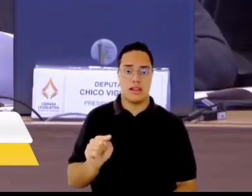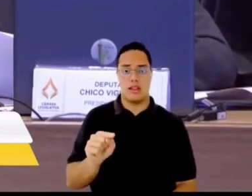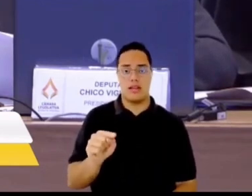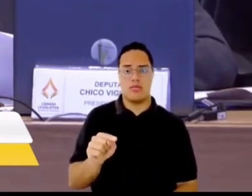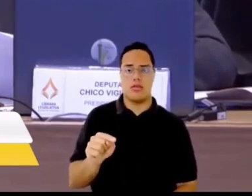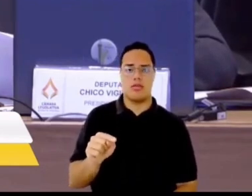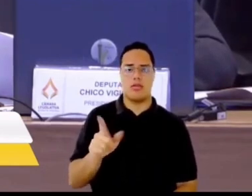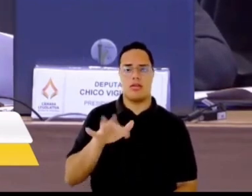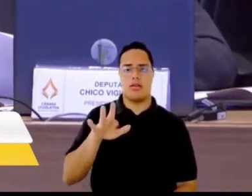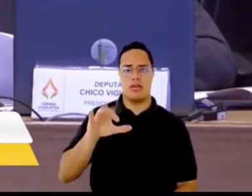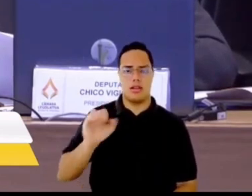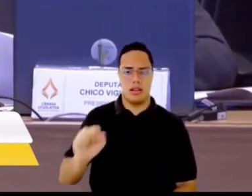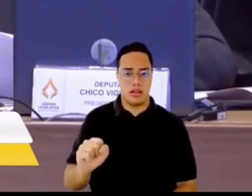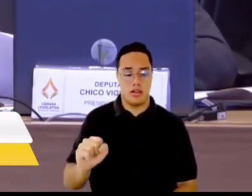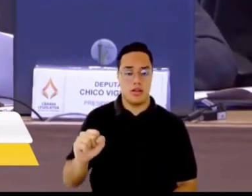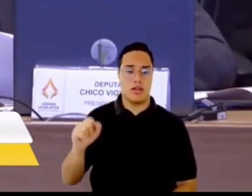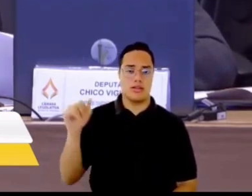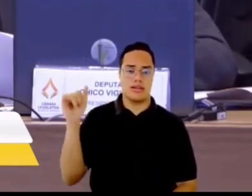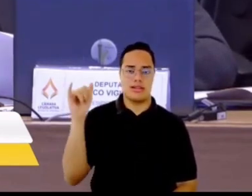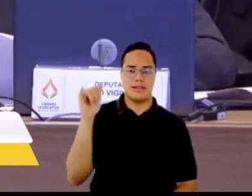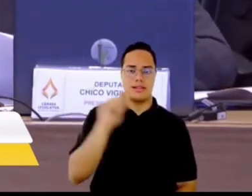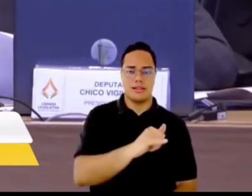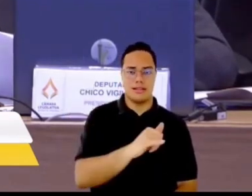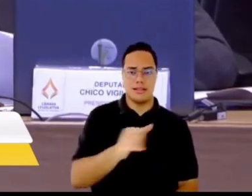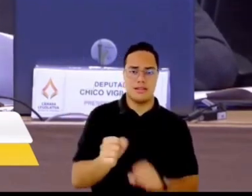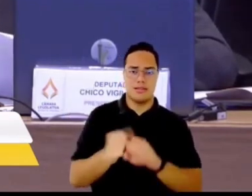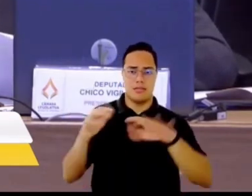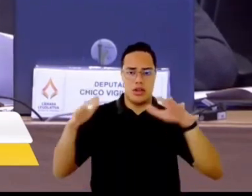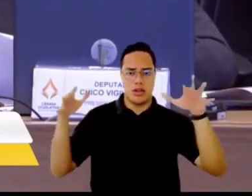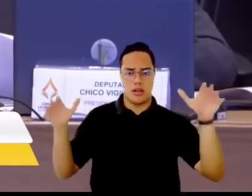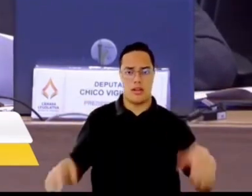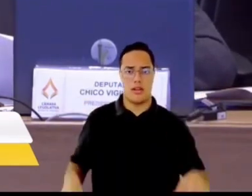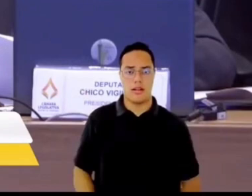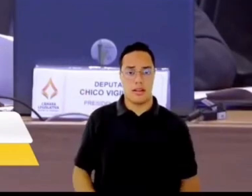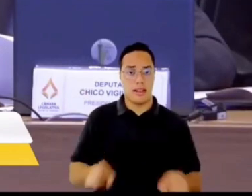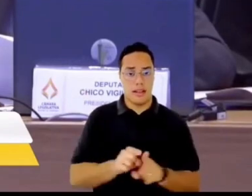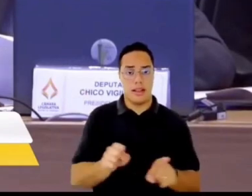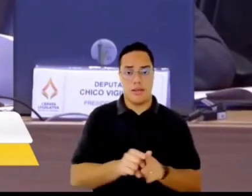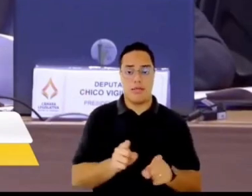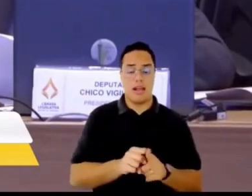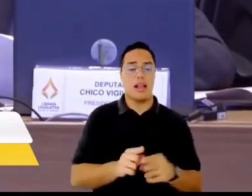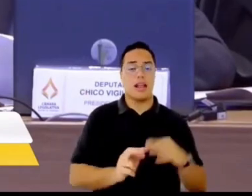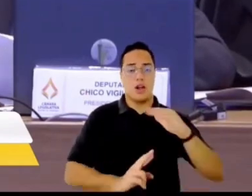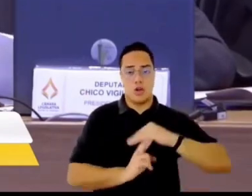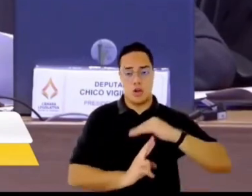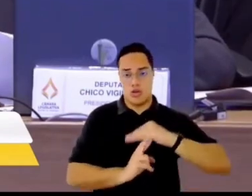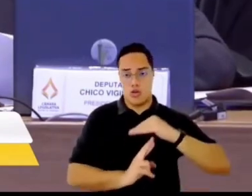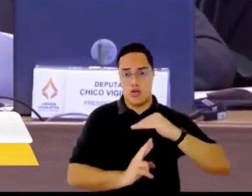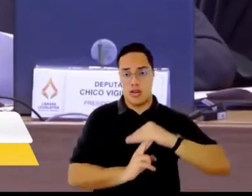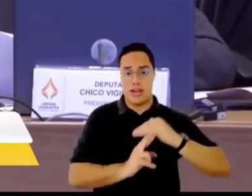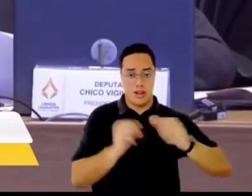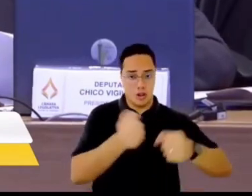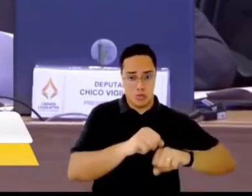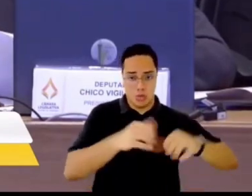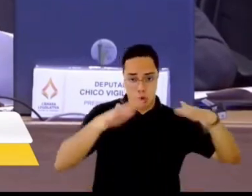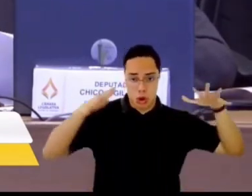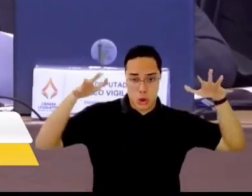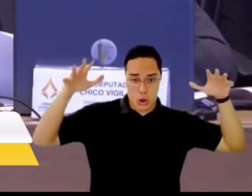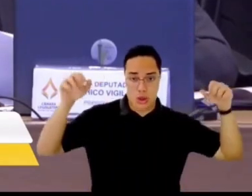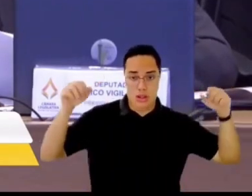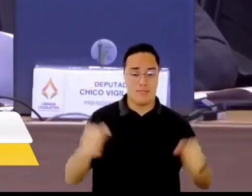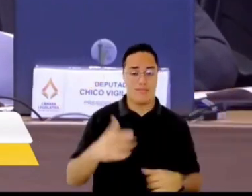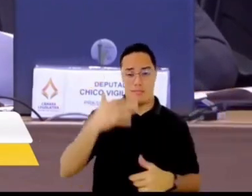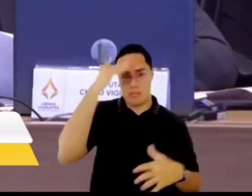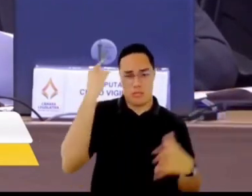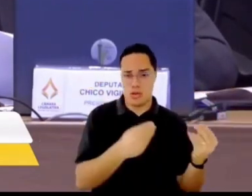todo, não é? E aqui na rodoviária que também... E eu explodi a rodoviária, milhares de pessoas poderiam